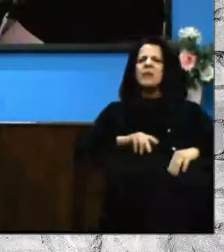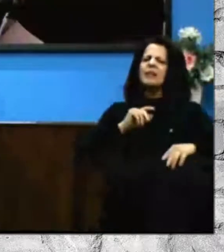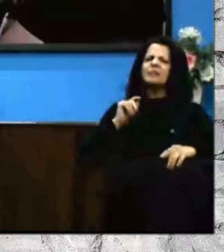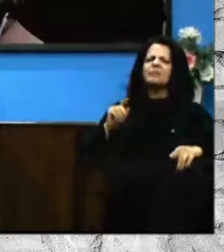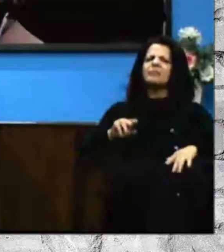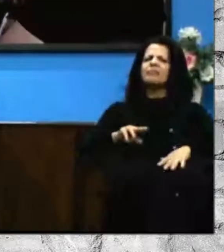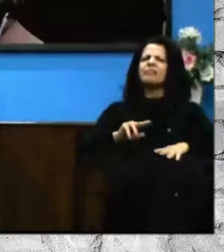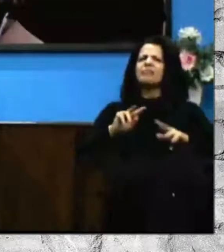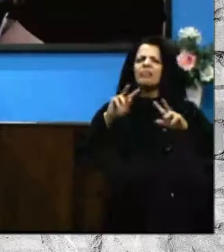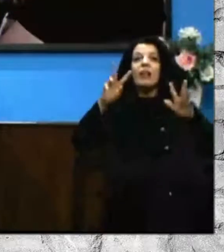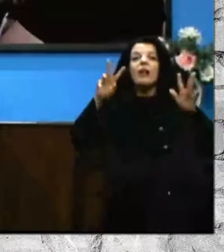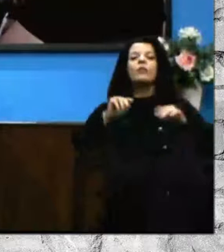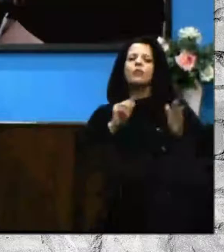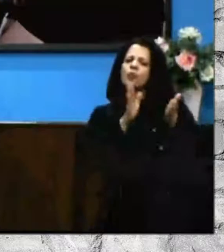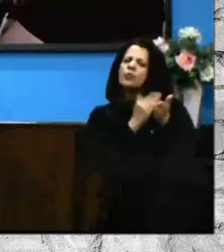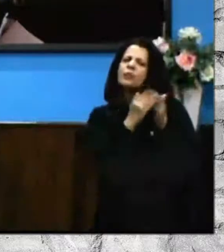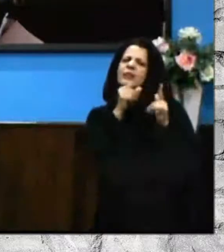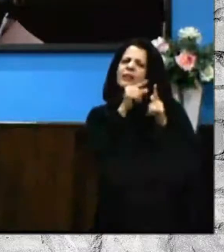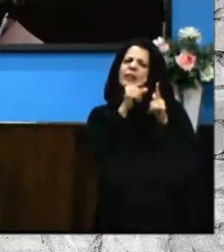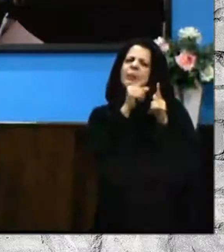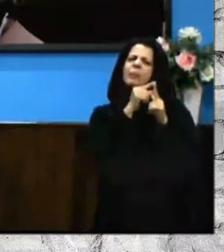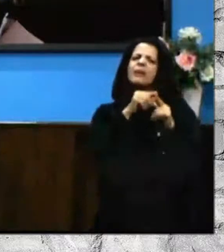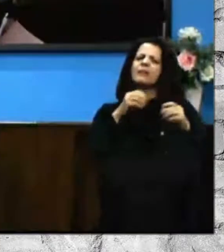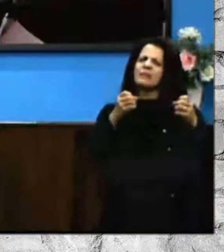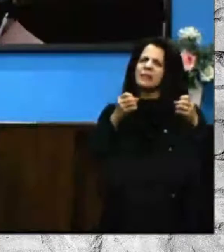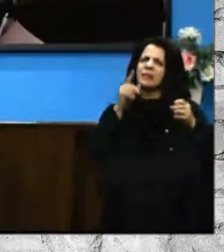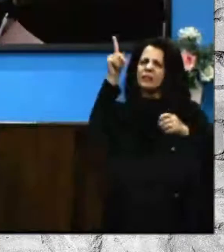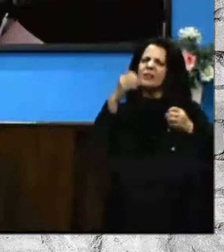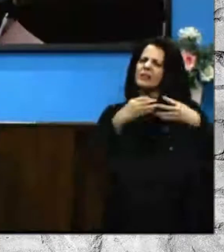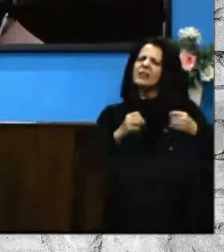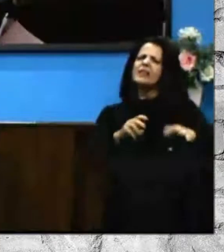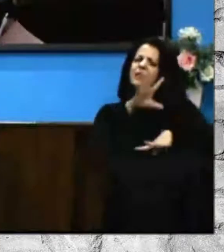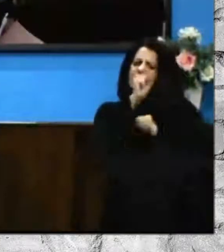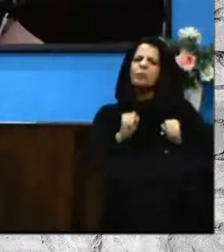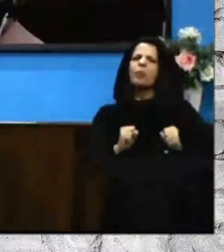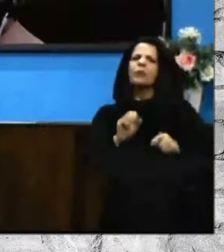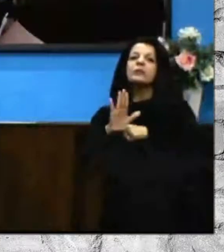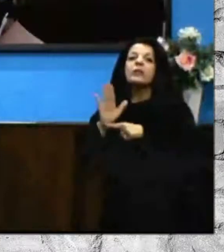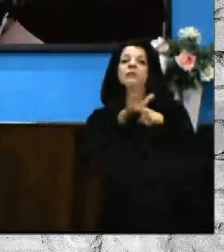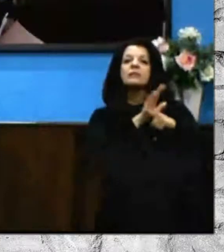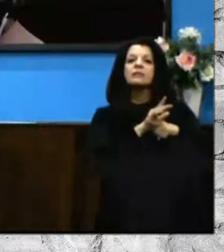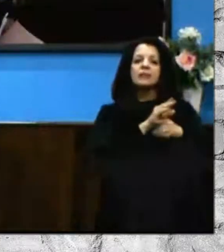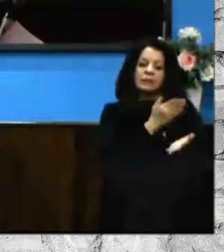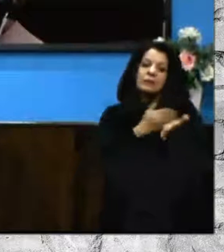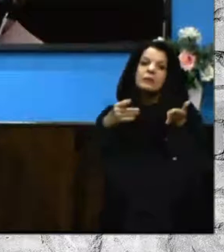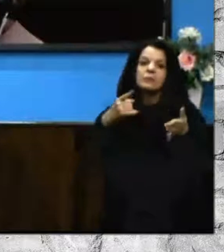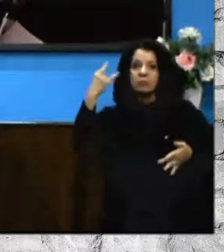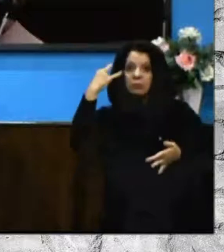agora Ele pode socorrer os que são tentados. E aí nós concluímos assim: